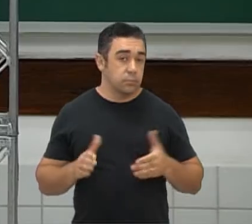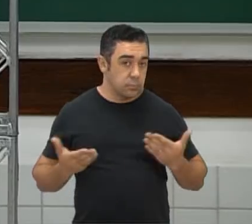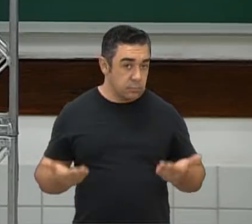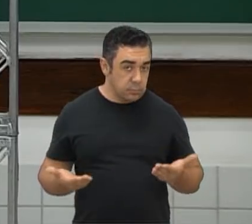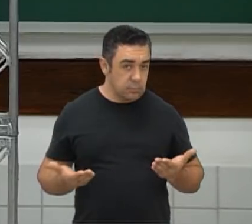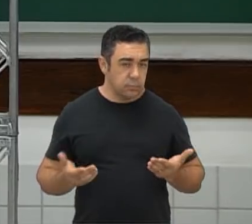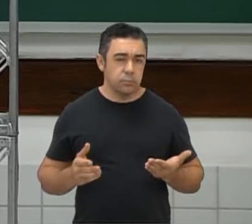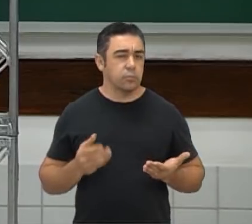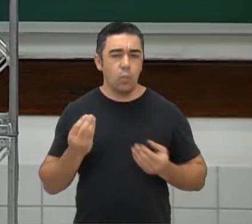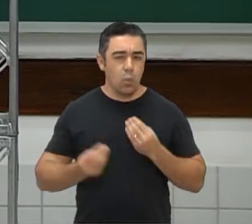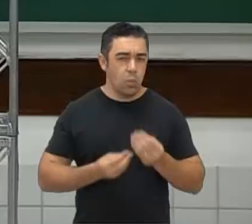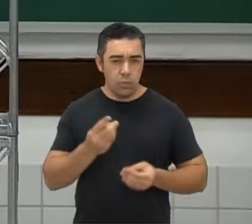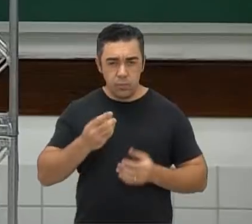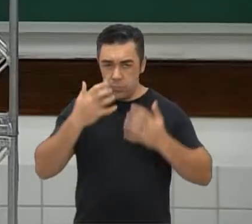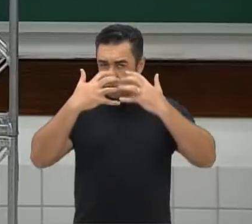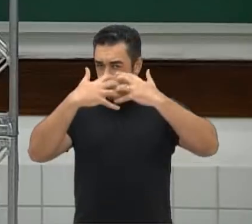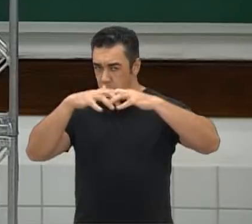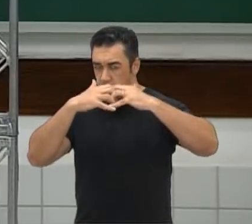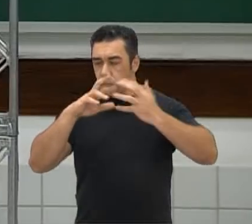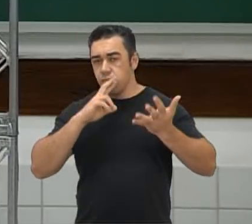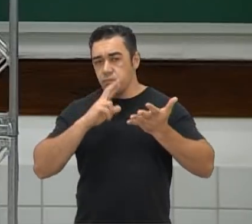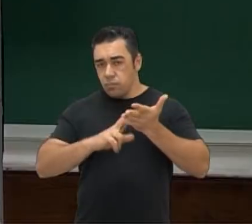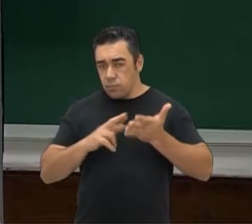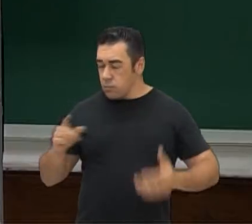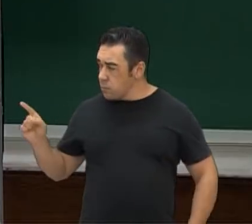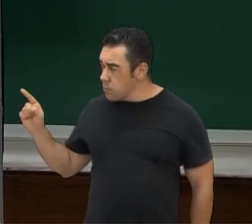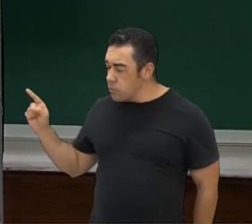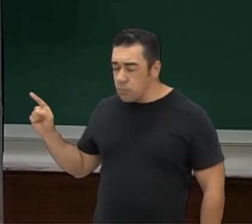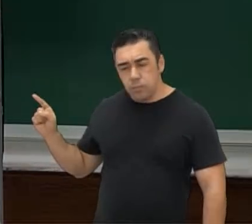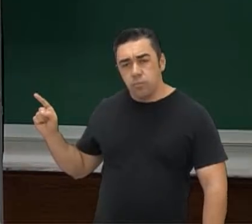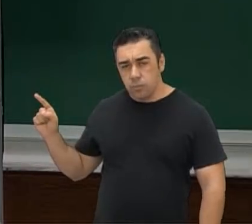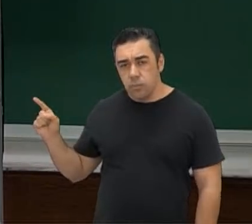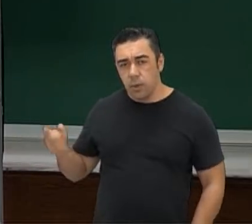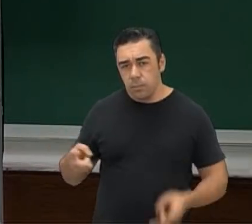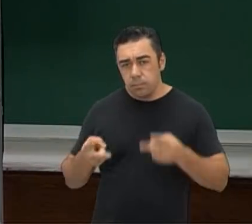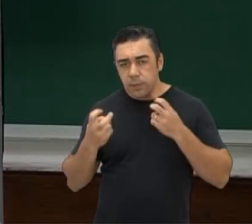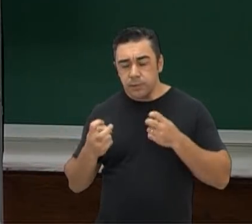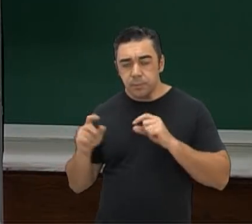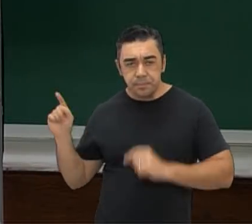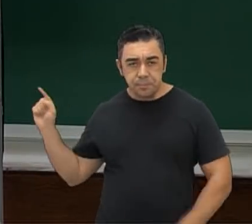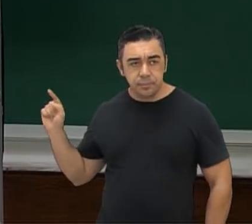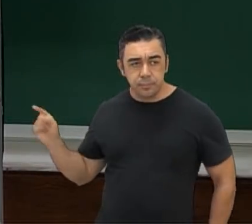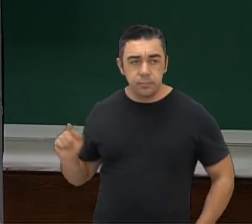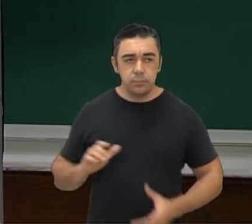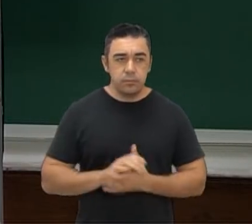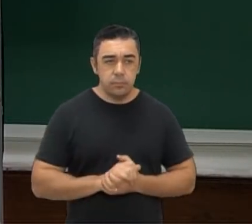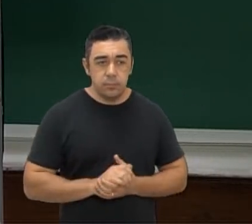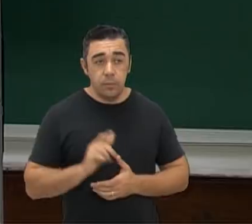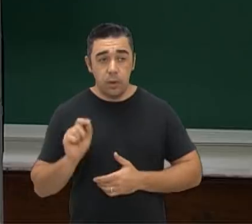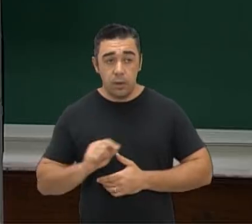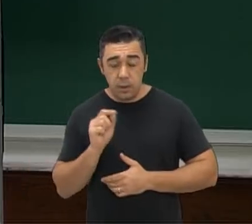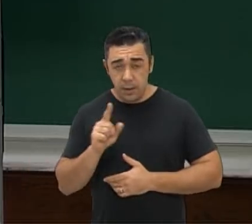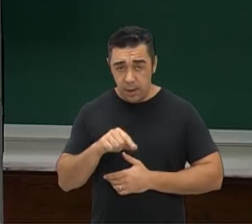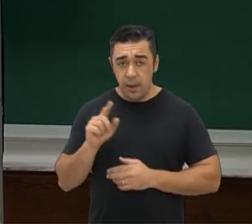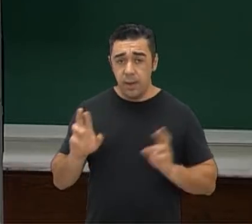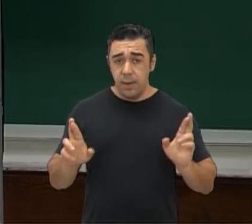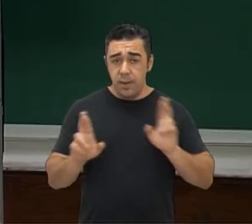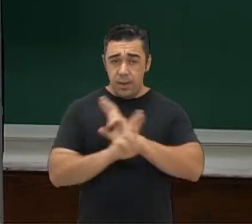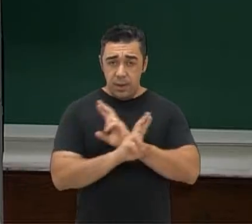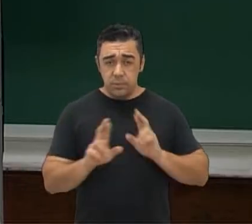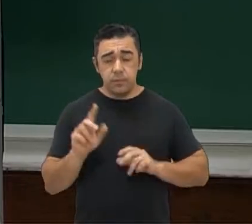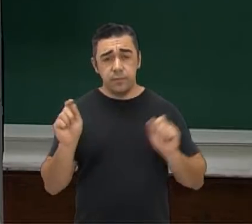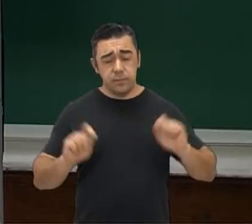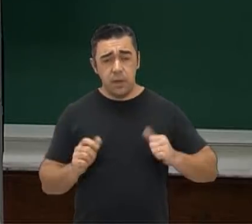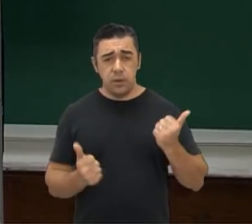Então, pessoal, como que vocês refletiram e realizaram esse exercício? Então, observem lá. Para o superlativo relativo, né, eu